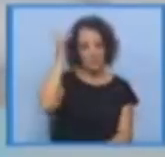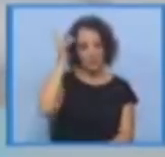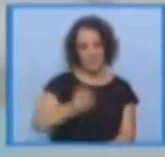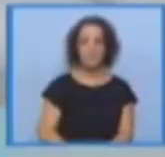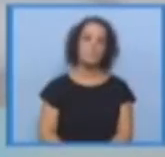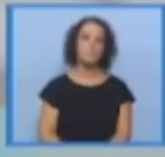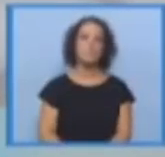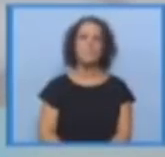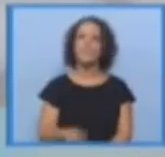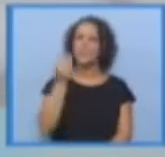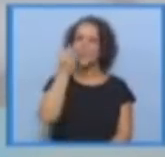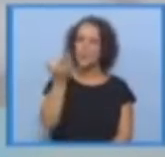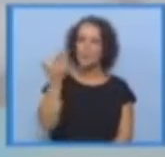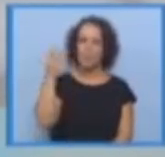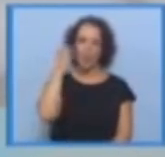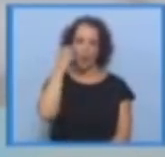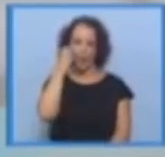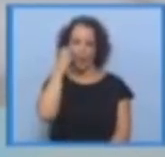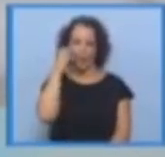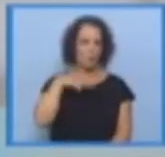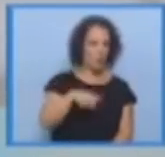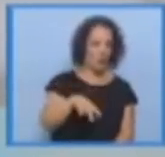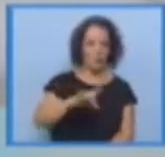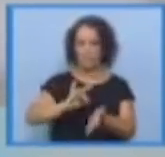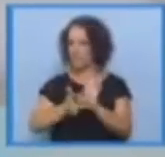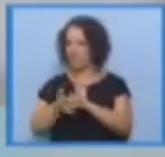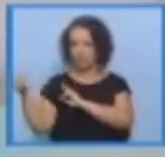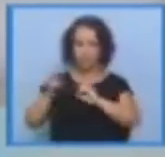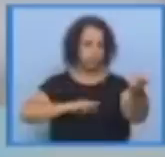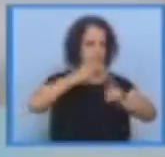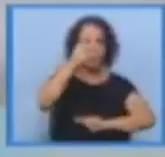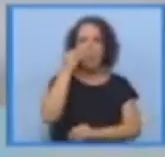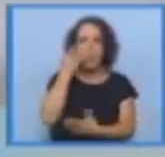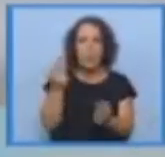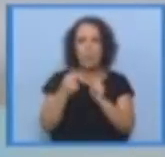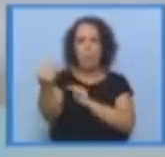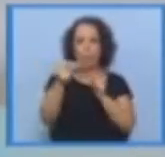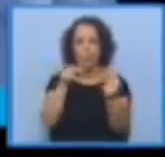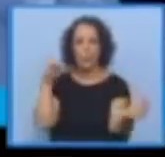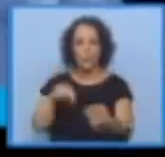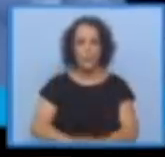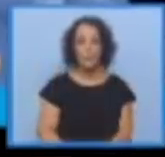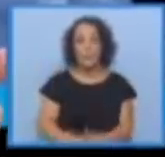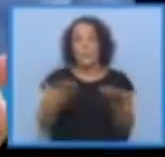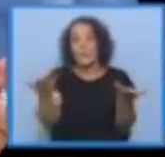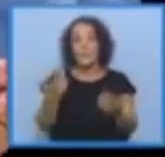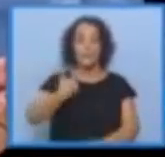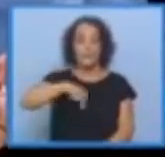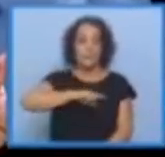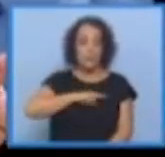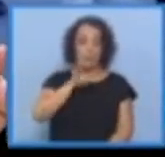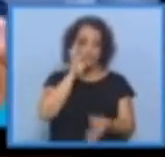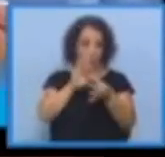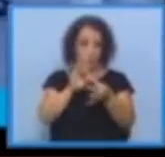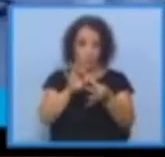como é que foi este percurso de Angola, Portugal, Brasil? De que forma é que estas pontes se foram estabelecendo? Pois, olha, a gente, em pouco